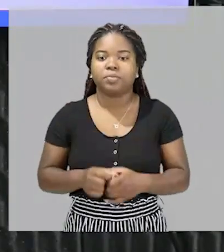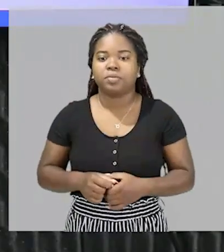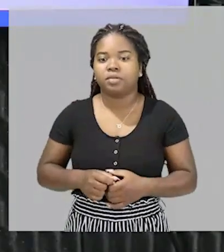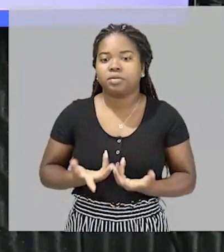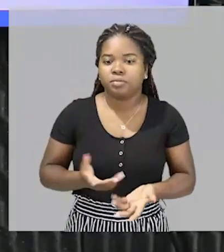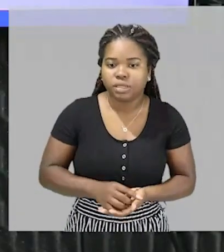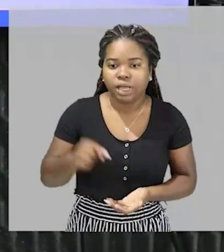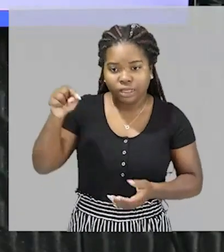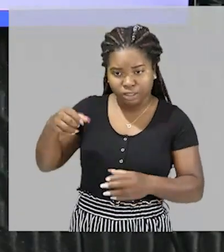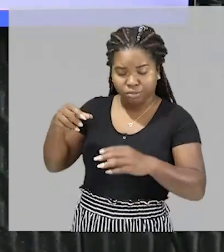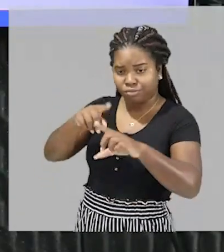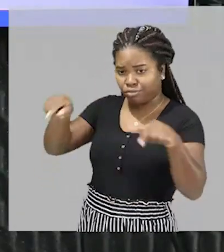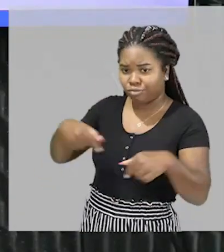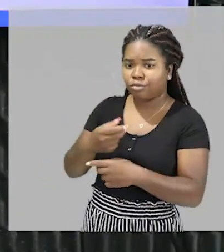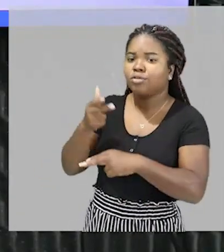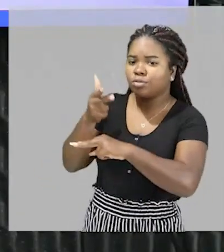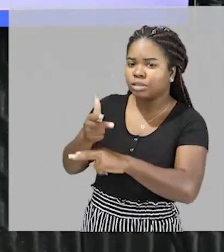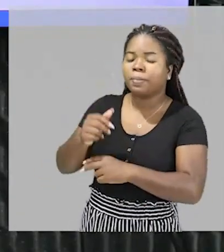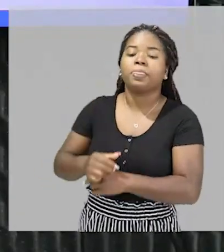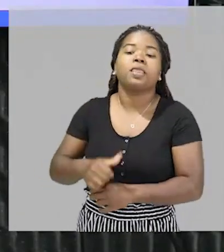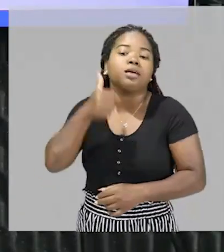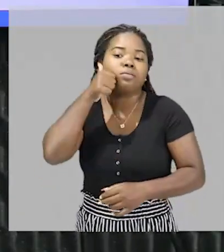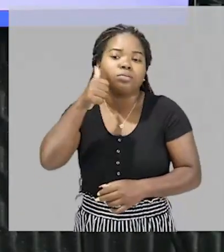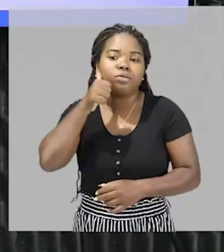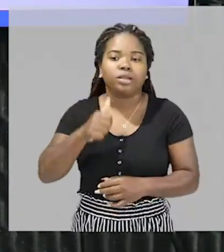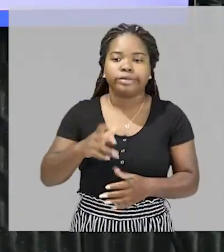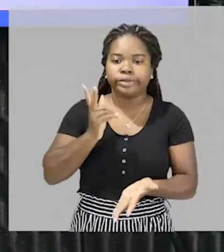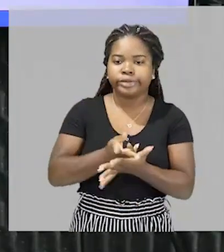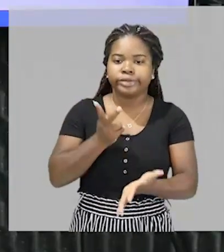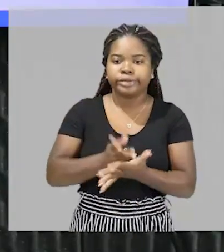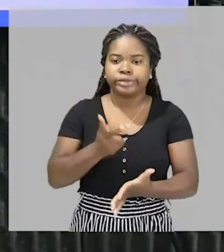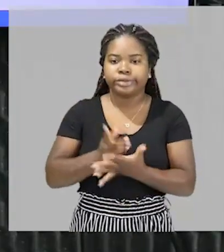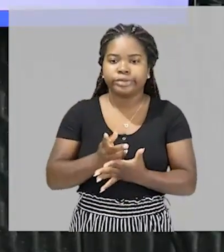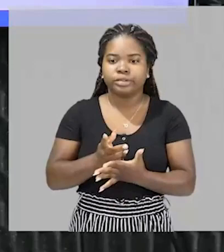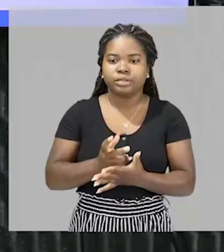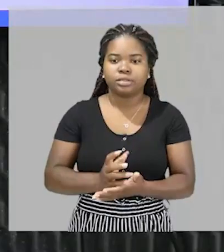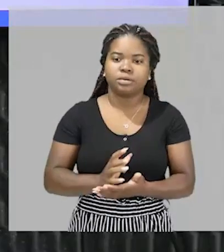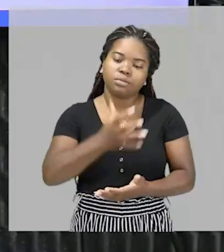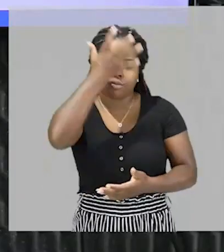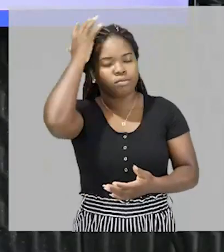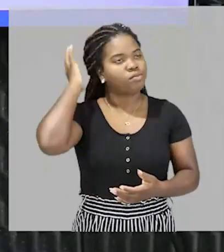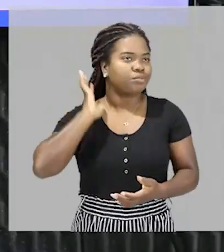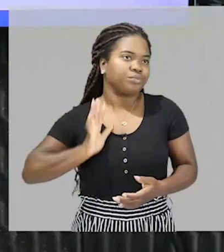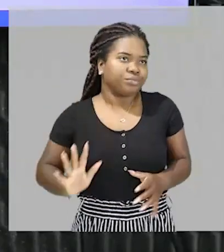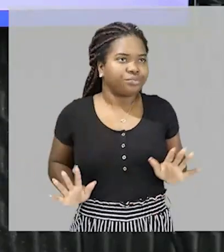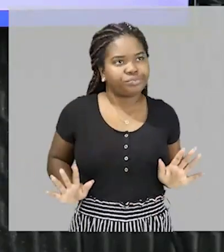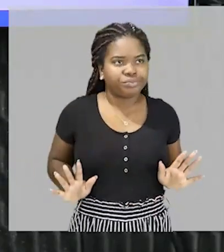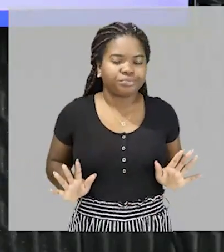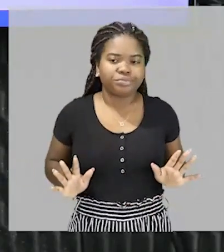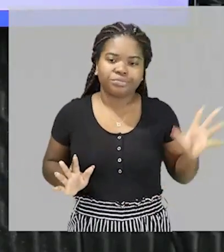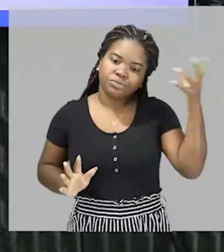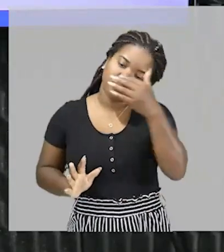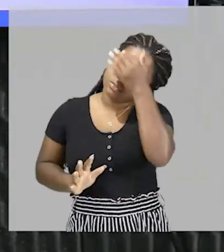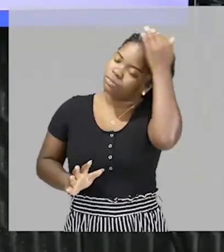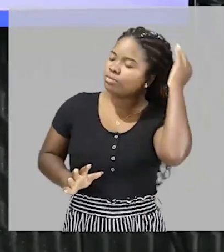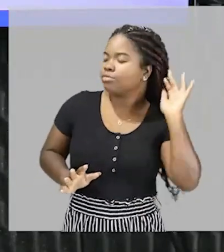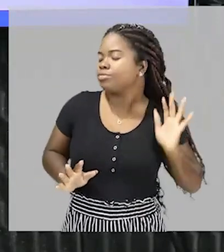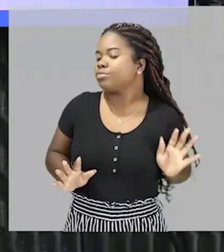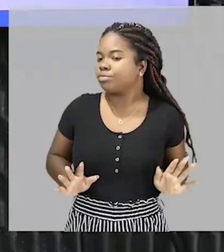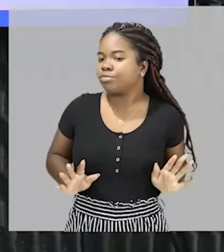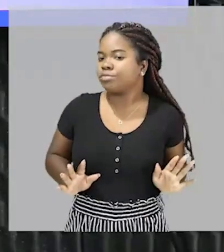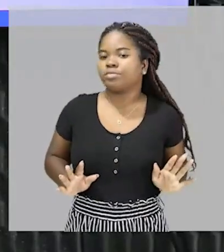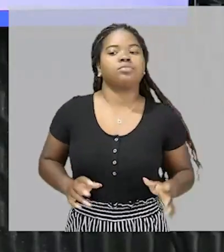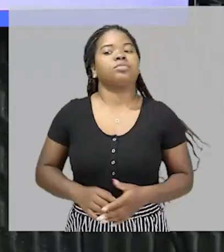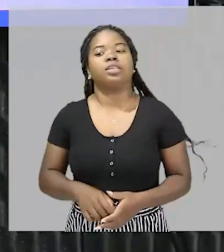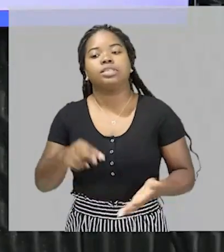mulher que mexe muito nos cabelos, ela quer dizer para alguém, né, preste atenção, imbecil, que eu estou falando contigo e tu não está me dando atenção. E elas estão